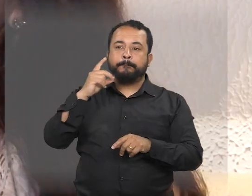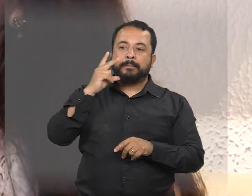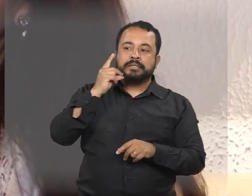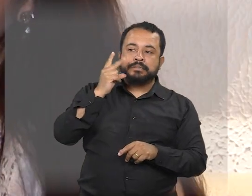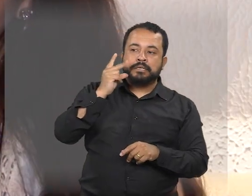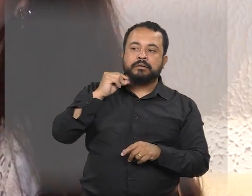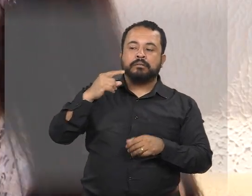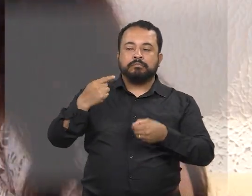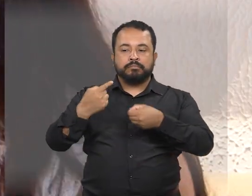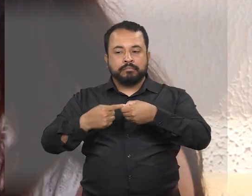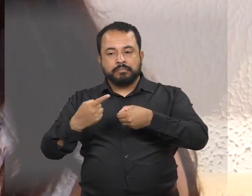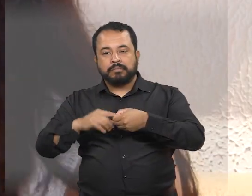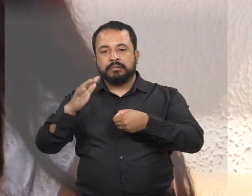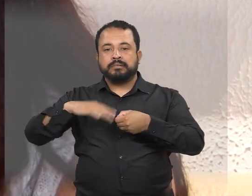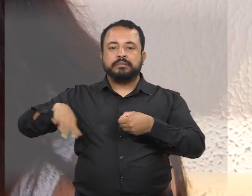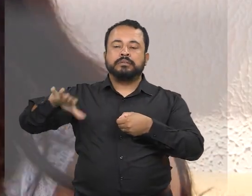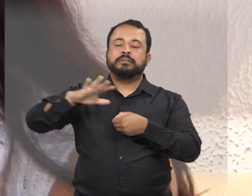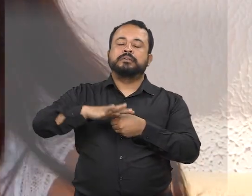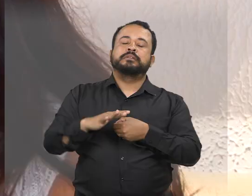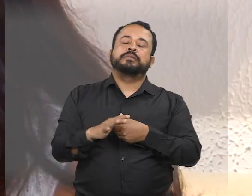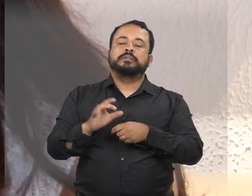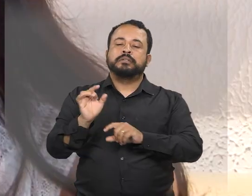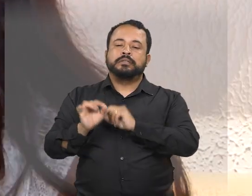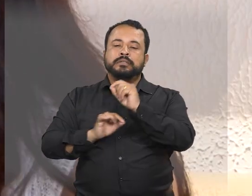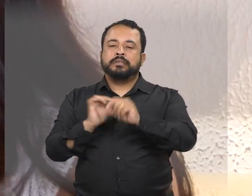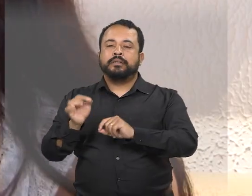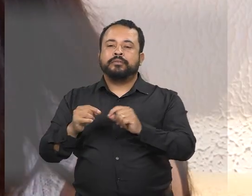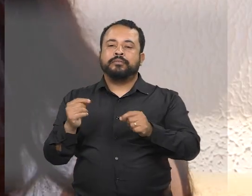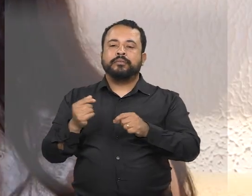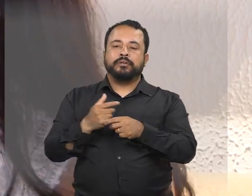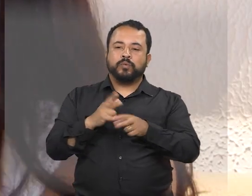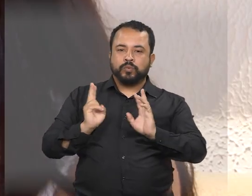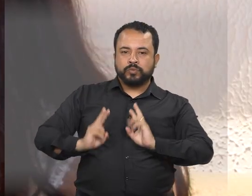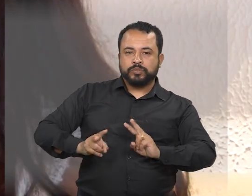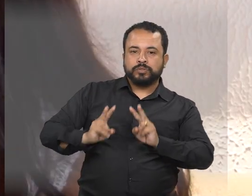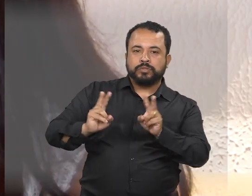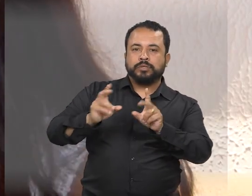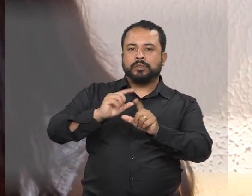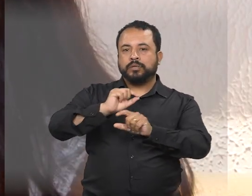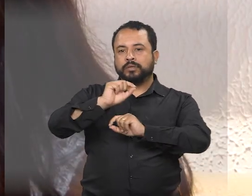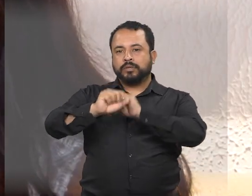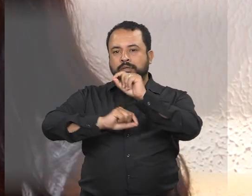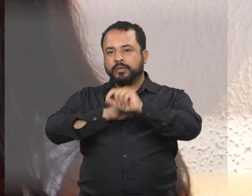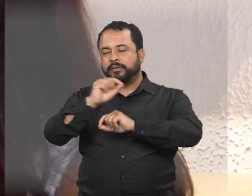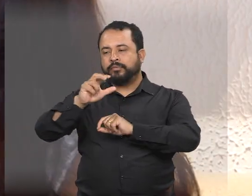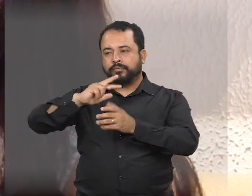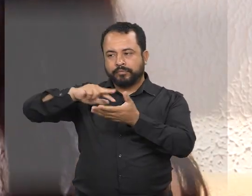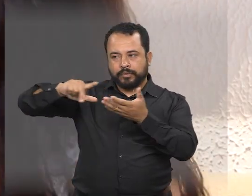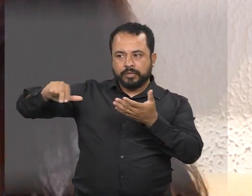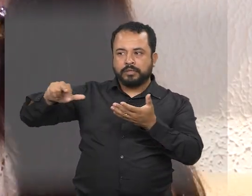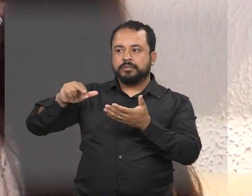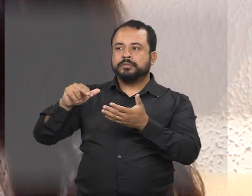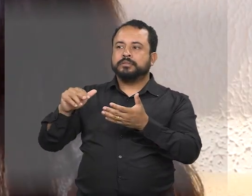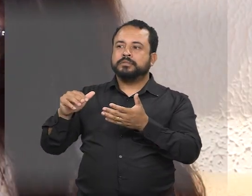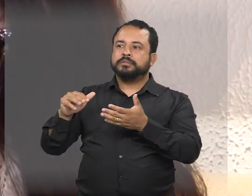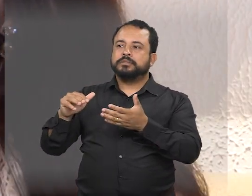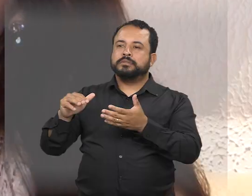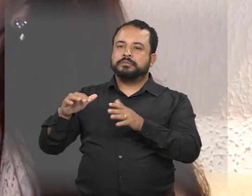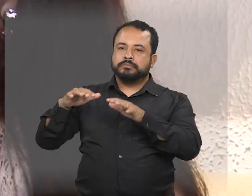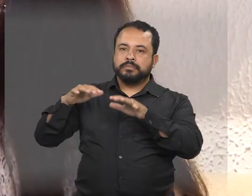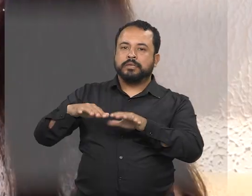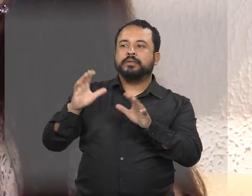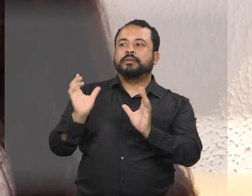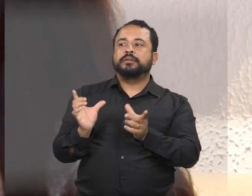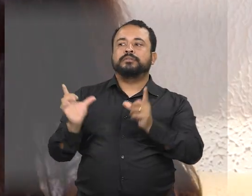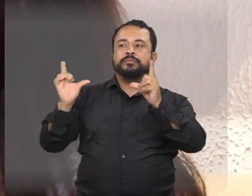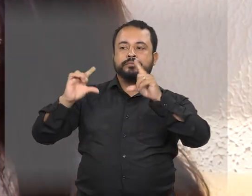O território, ele é um instrumento muito importante nessas manifestações, na continuidade dessas manifestações. Então, é claro que houve